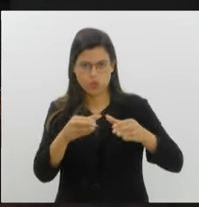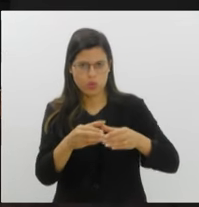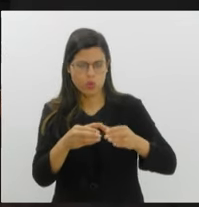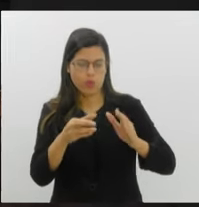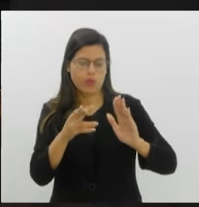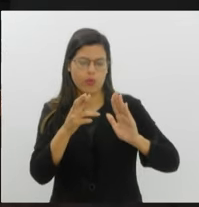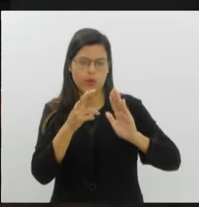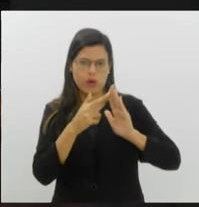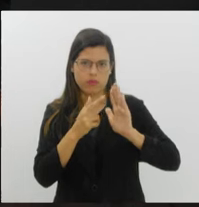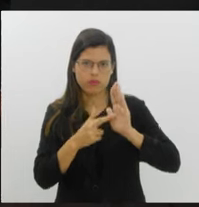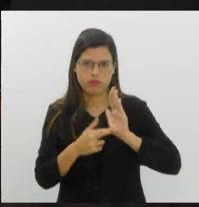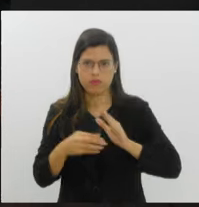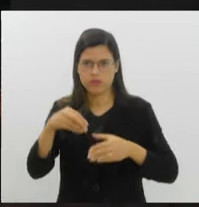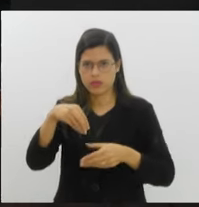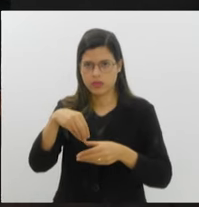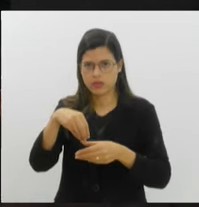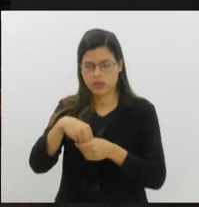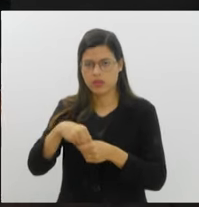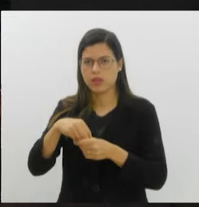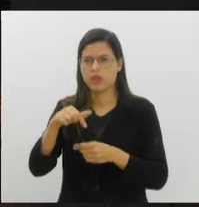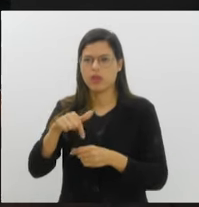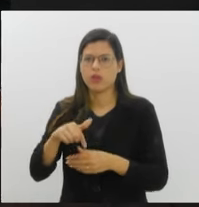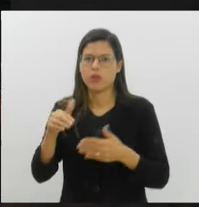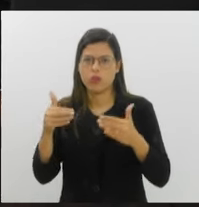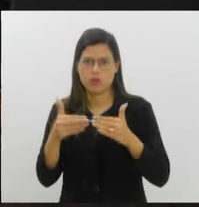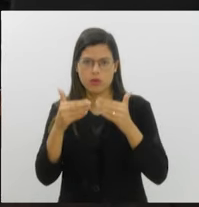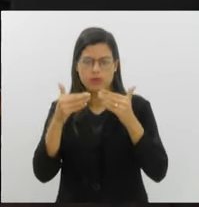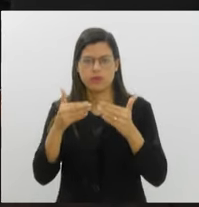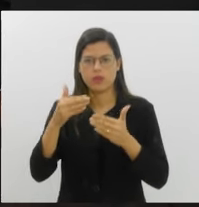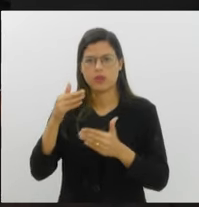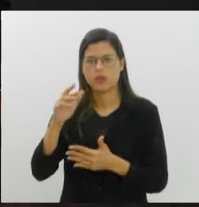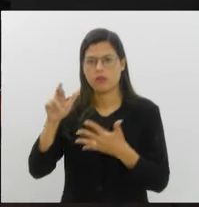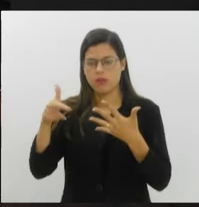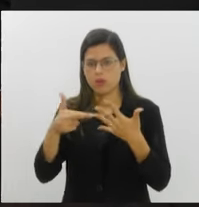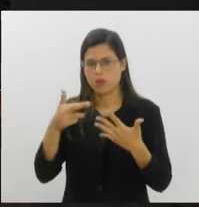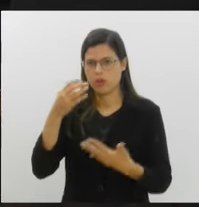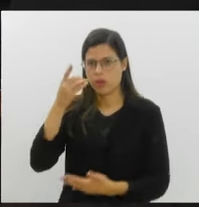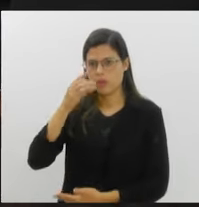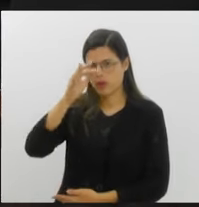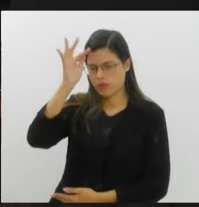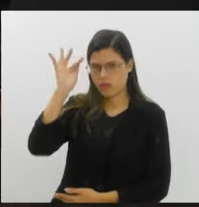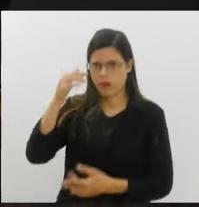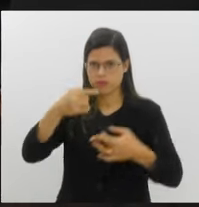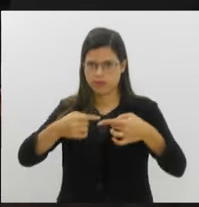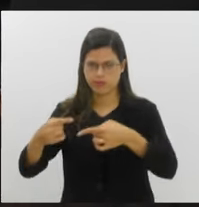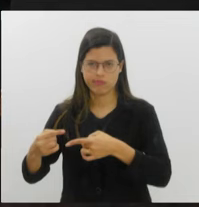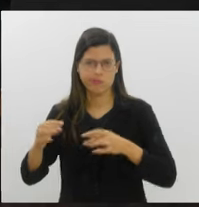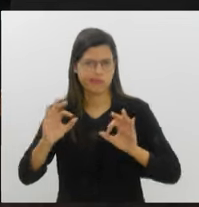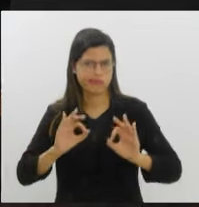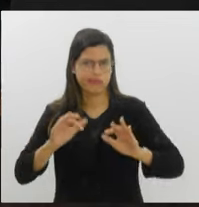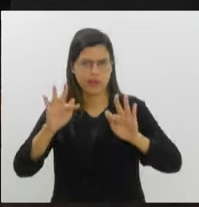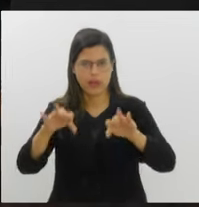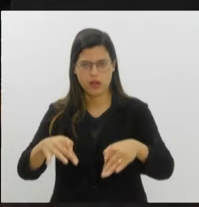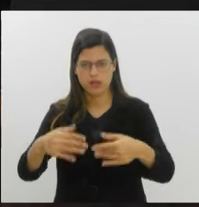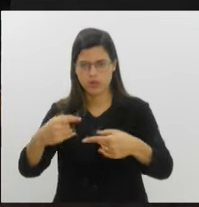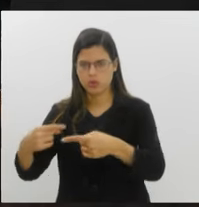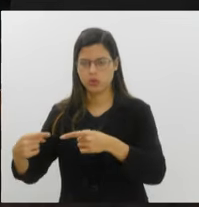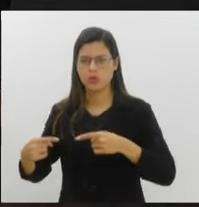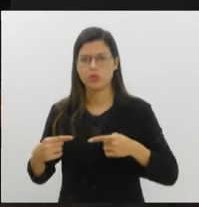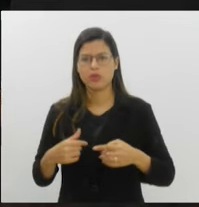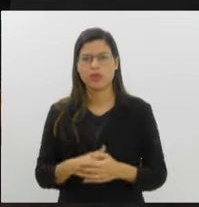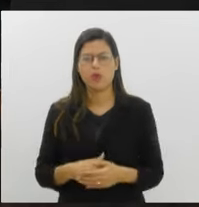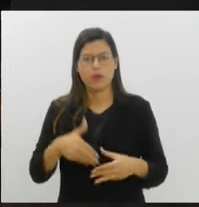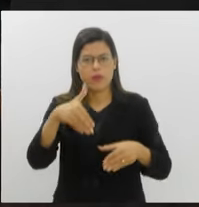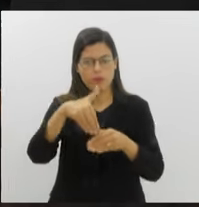Proposições Externas favorável, relatoria, deputado Fred Pacheco. Em discussão, não havendo quem queira discutir, encerrada a discussão.